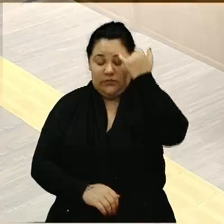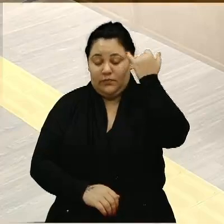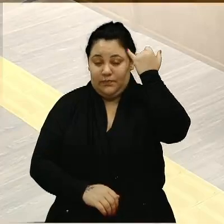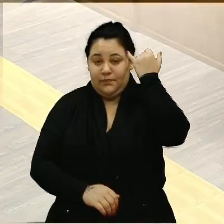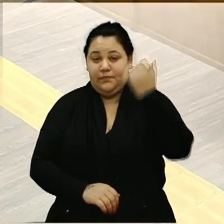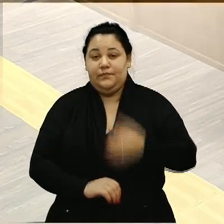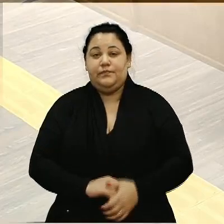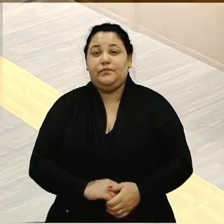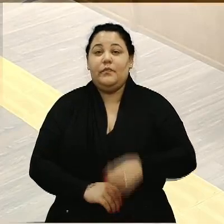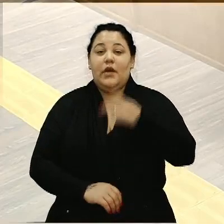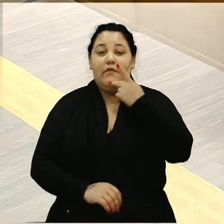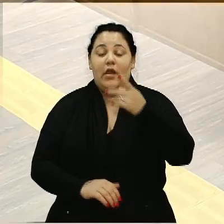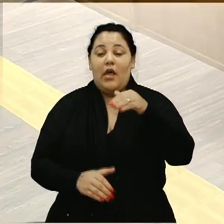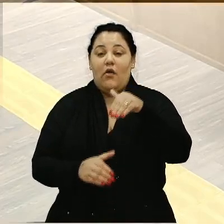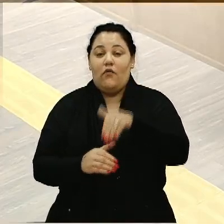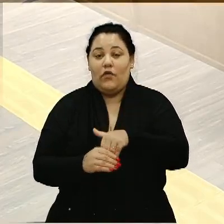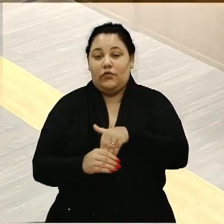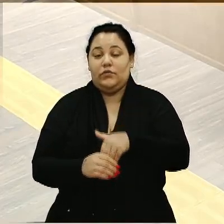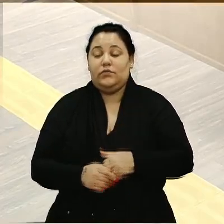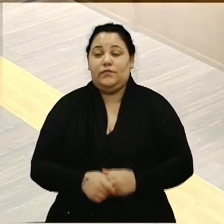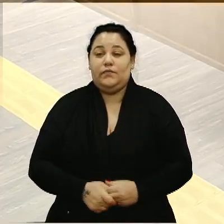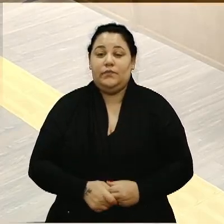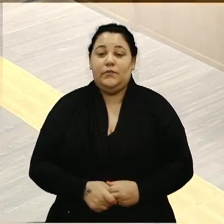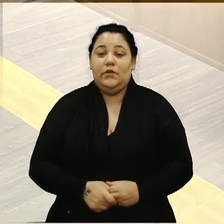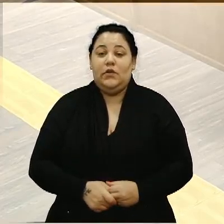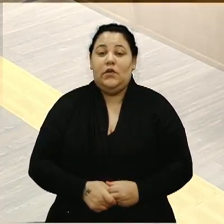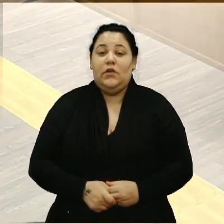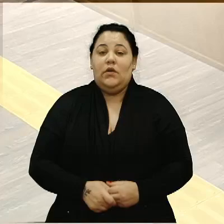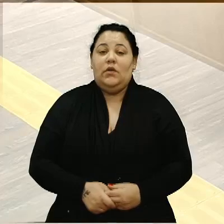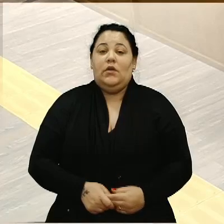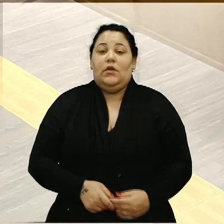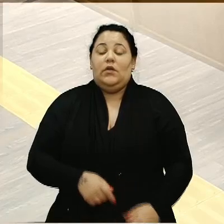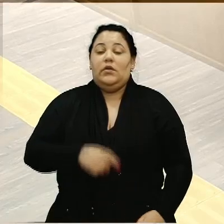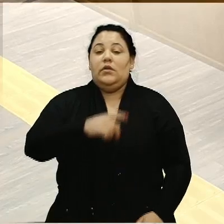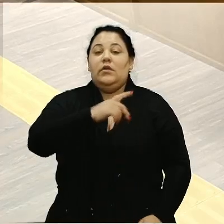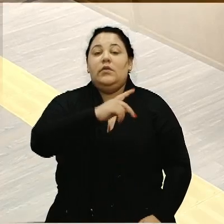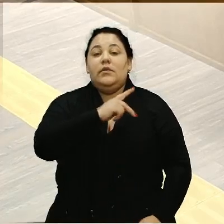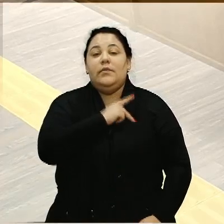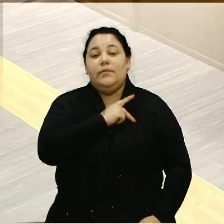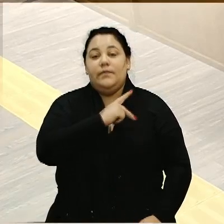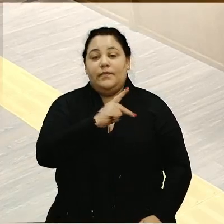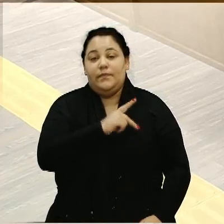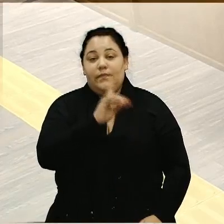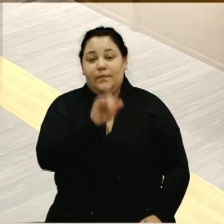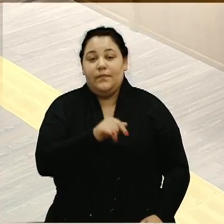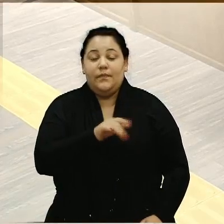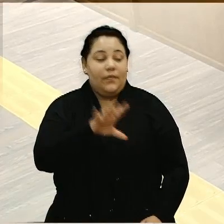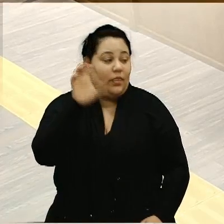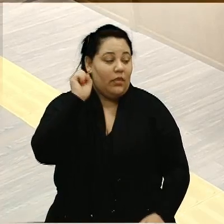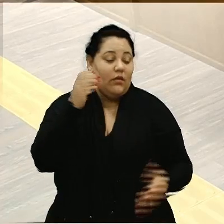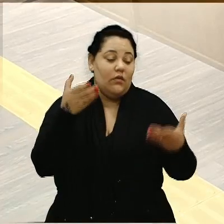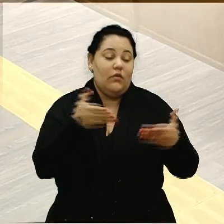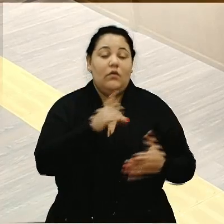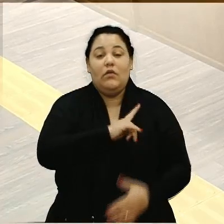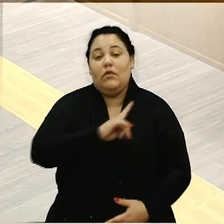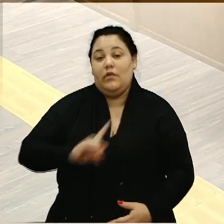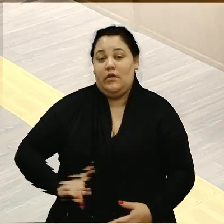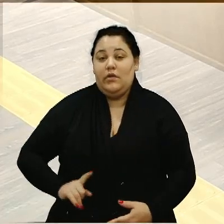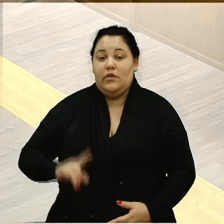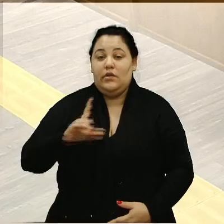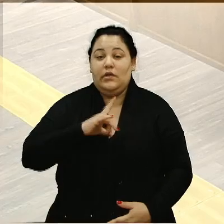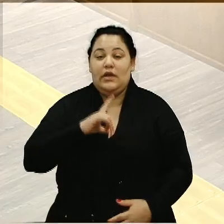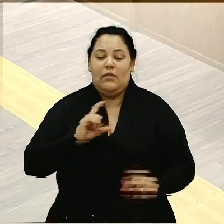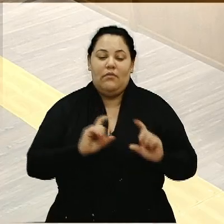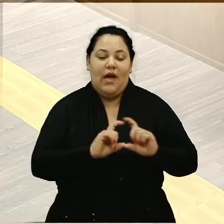Klaus, em declaração de voto. Senhora presidente, escutei hoje o nosso governador, que teve uma